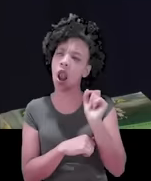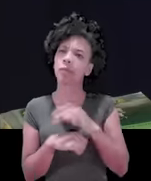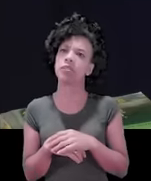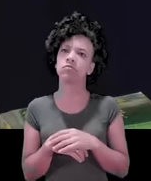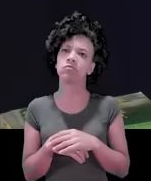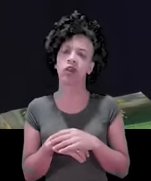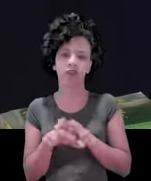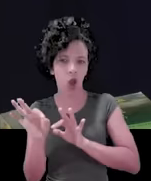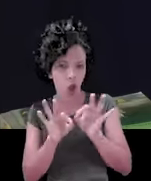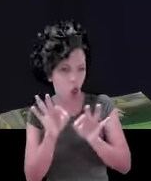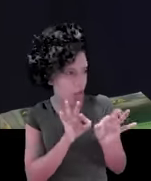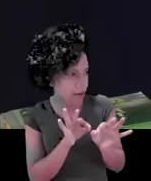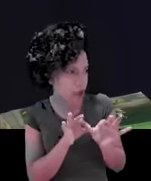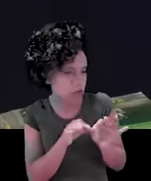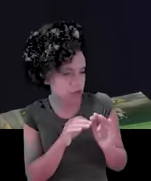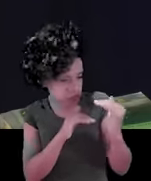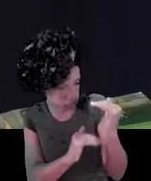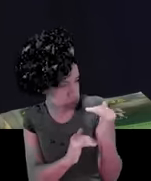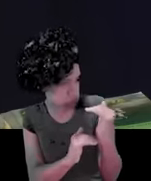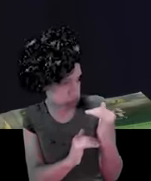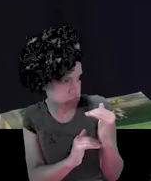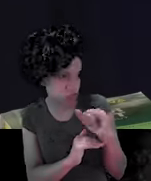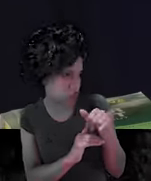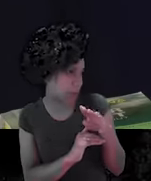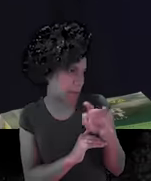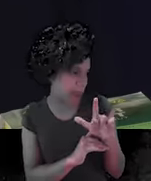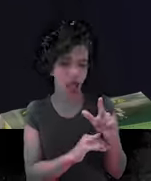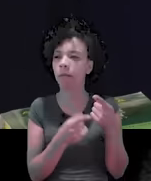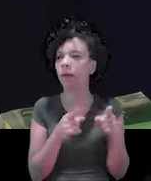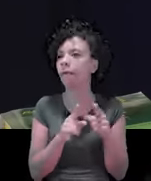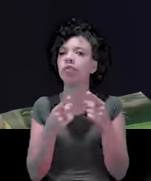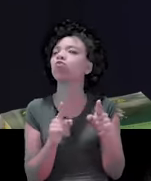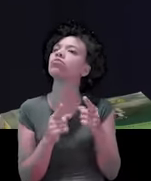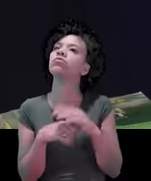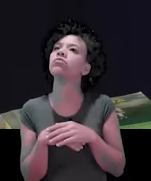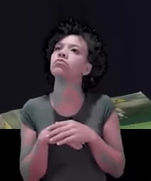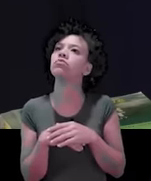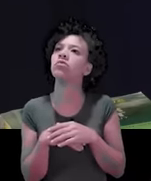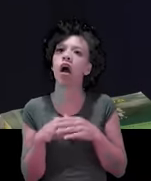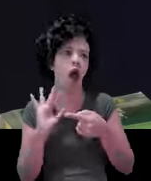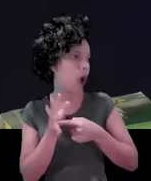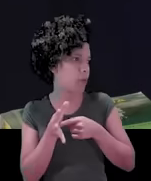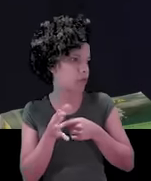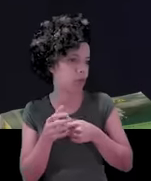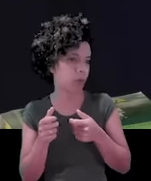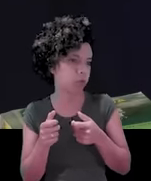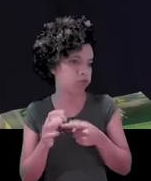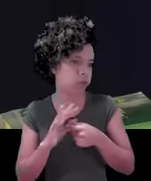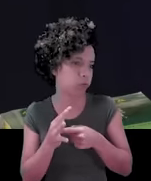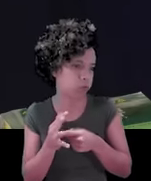lembro que eu ia colocar uma caixinha assim JBL para ouvir música Peixe o motor boba